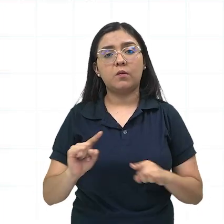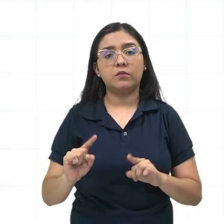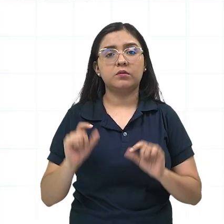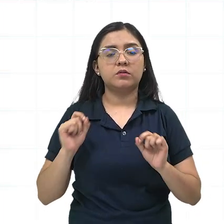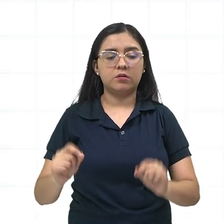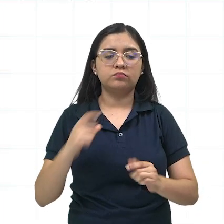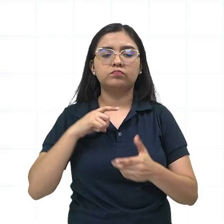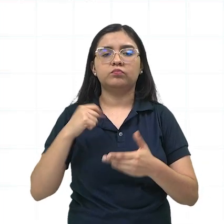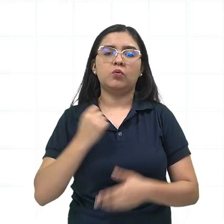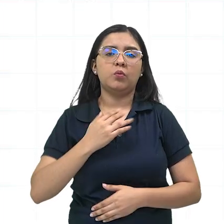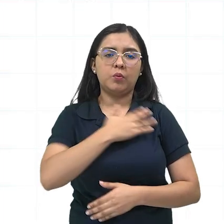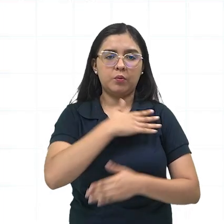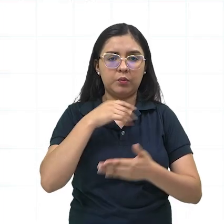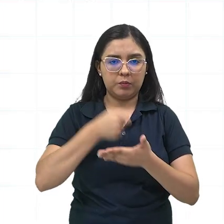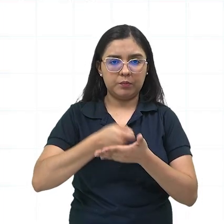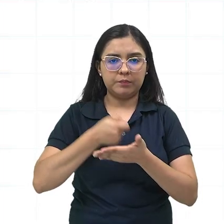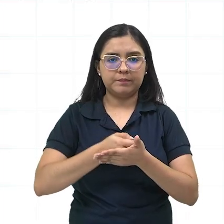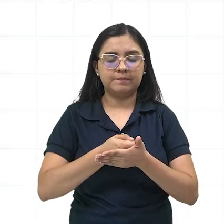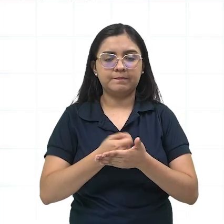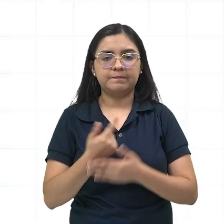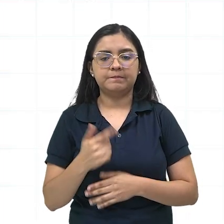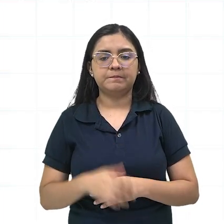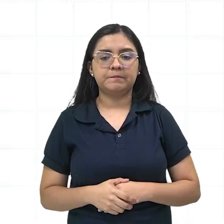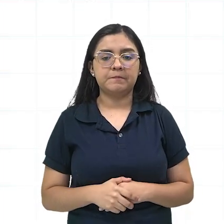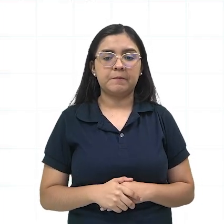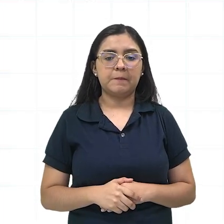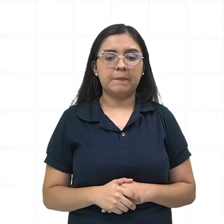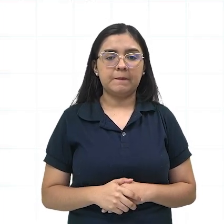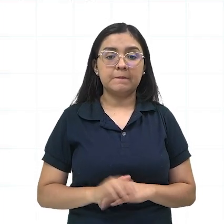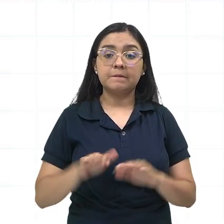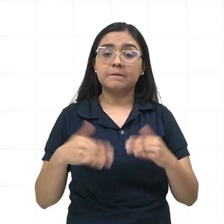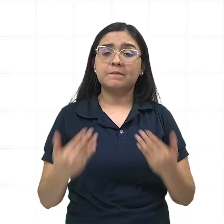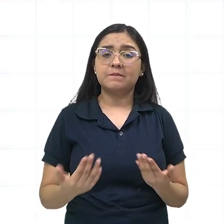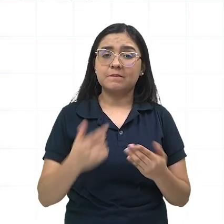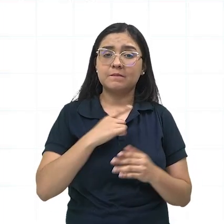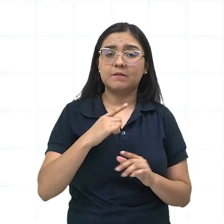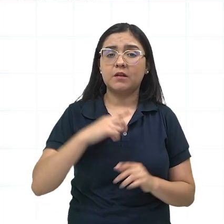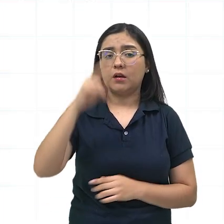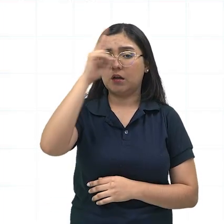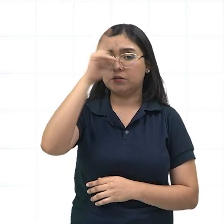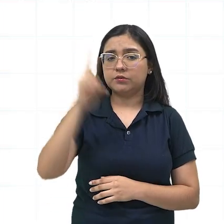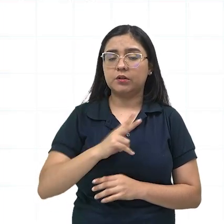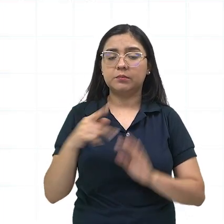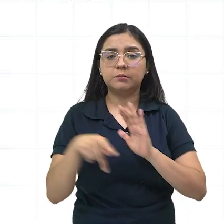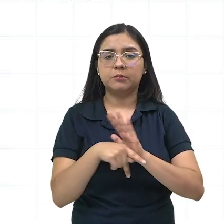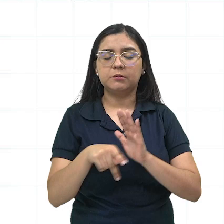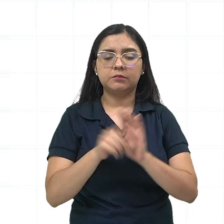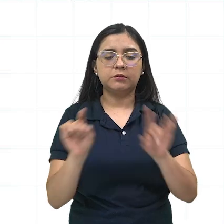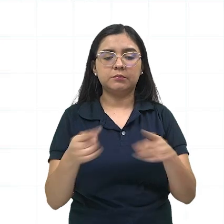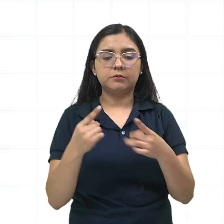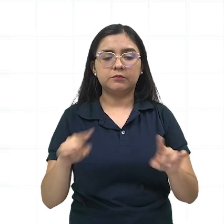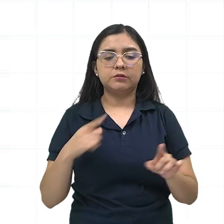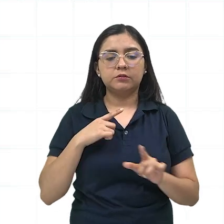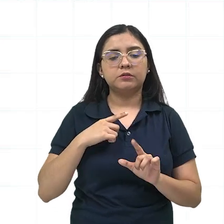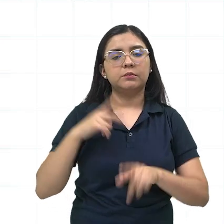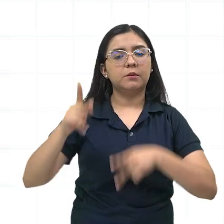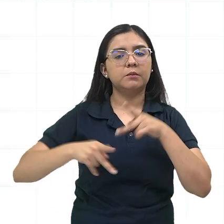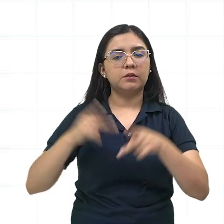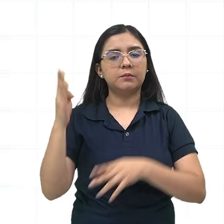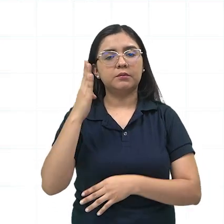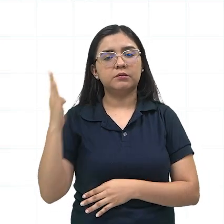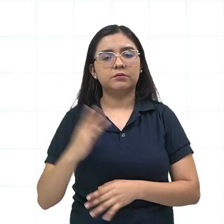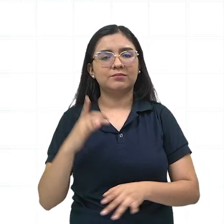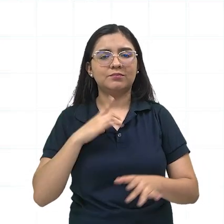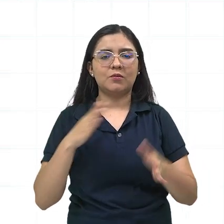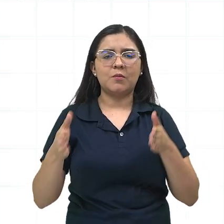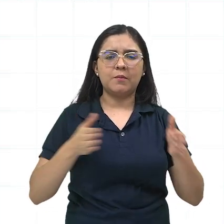a repressão militar. Não temos como falar da música popular brasileira, da história da música popular brasileira, sem falarmos do